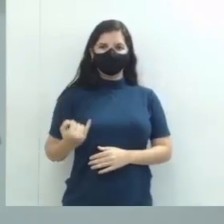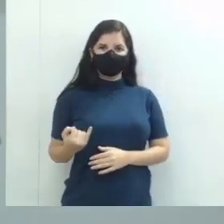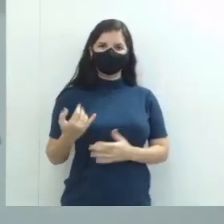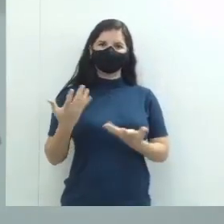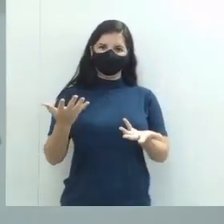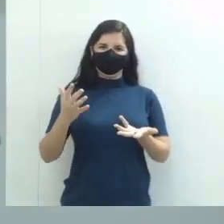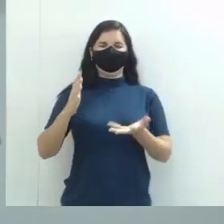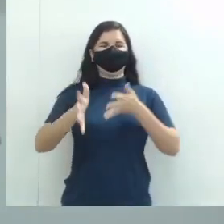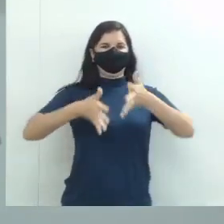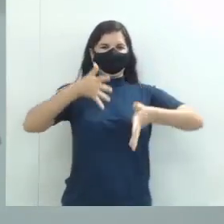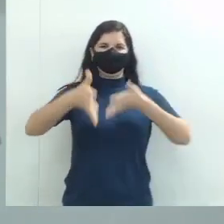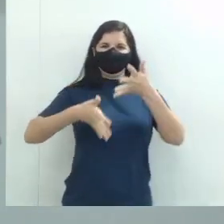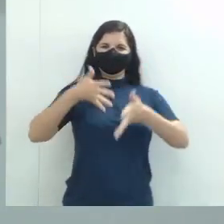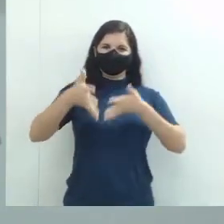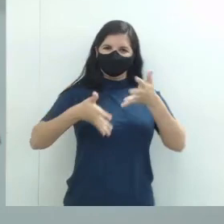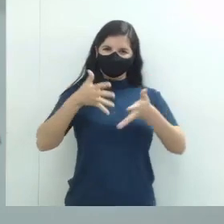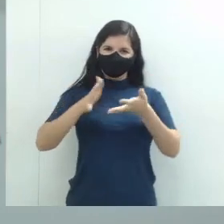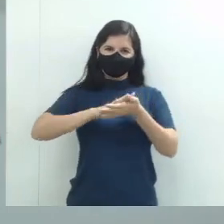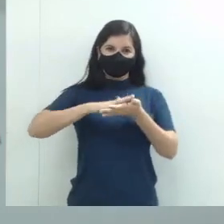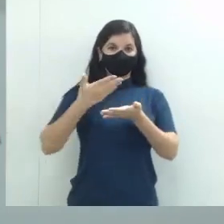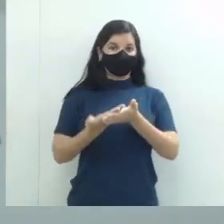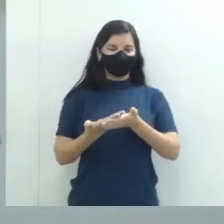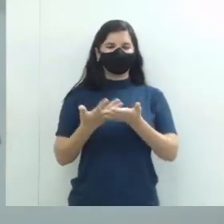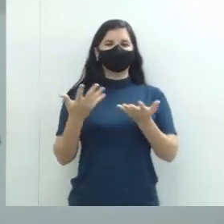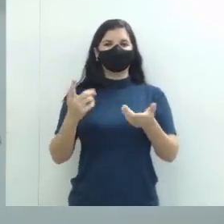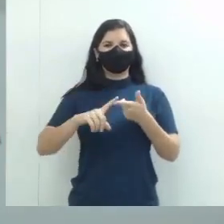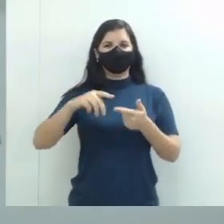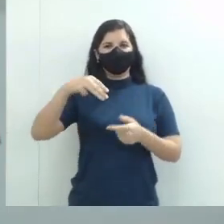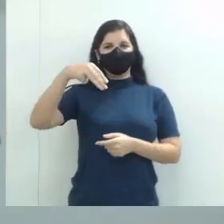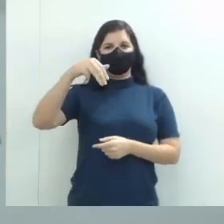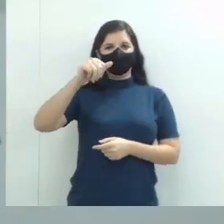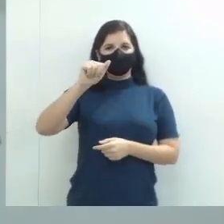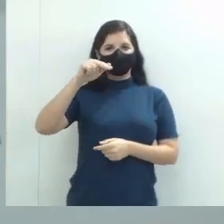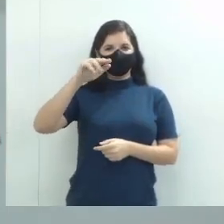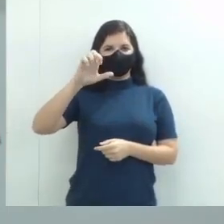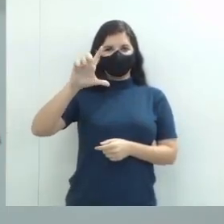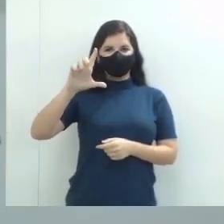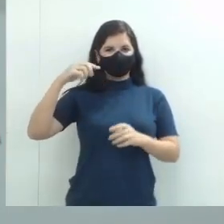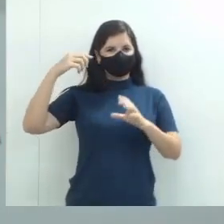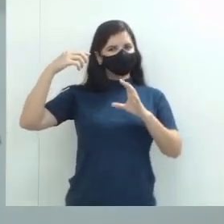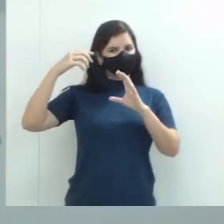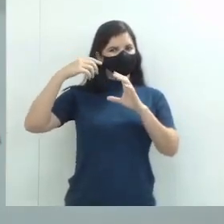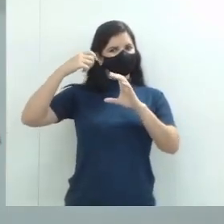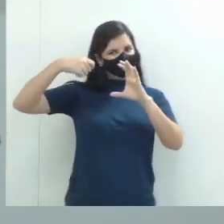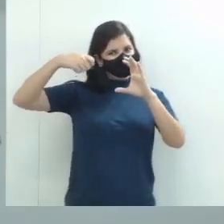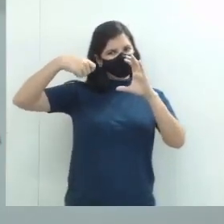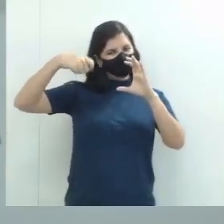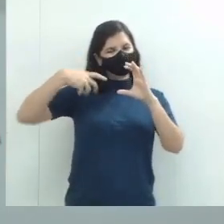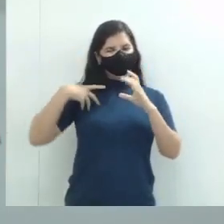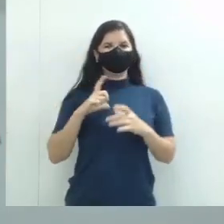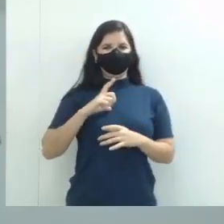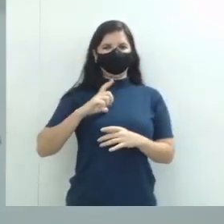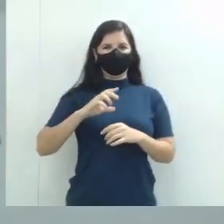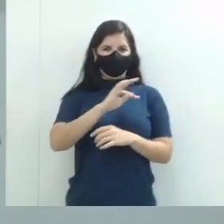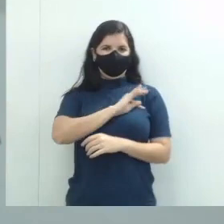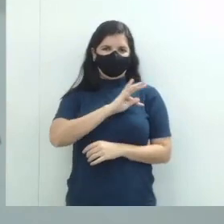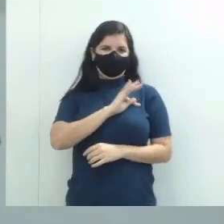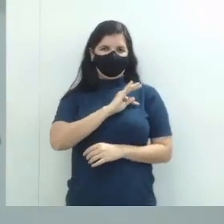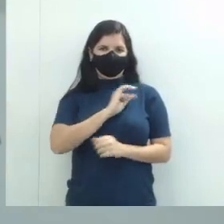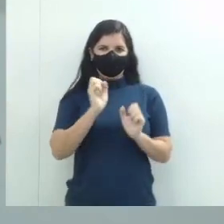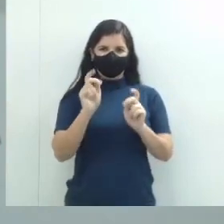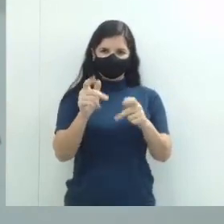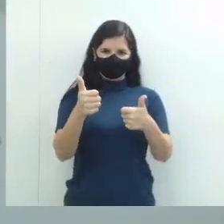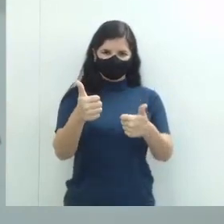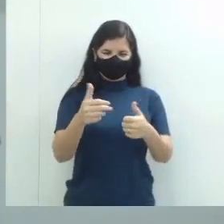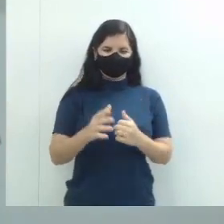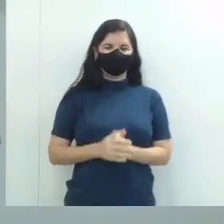cantinho fazendo a transcrição para vocês, e o Manuel, que vocês não estão visualizando, mas está aí dando apoio a gente na parte técnica, tá